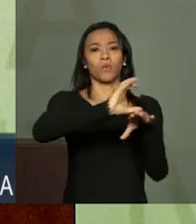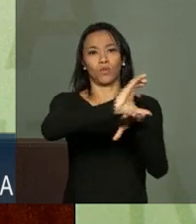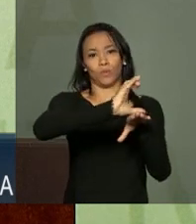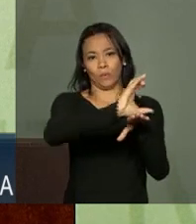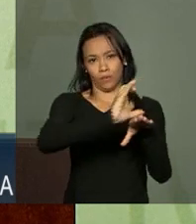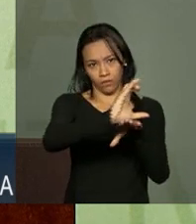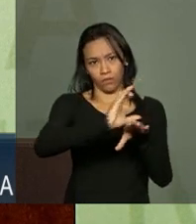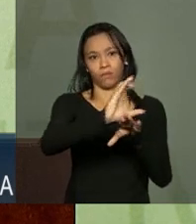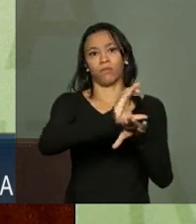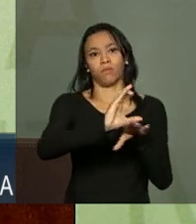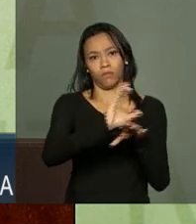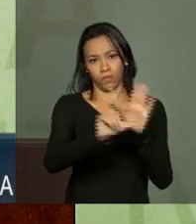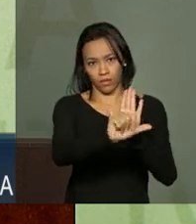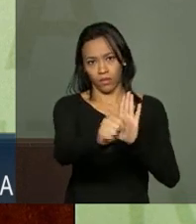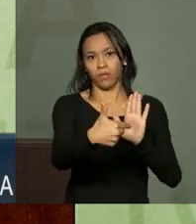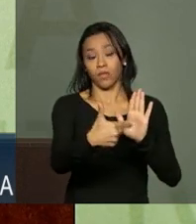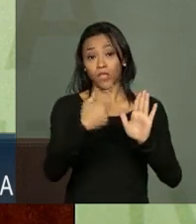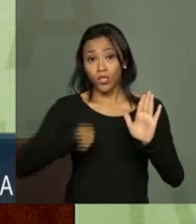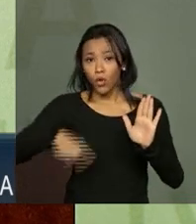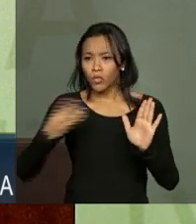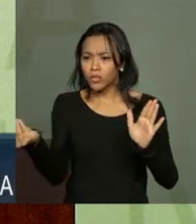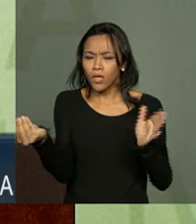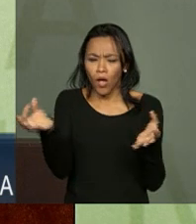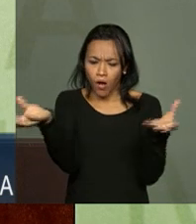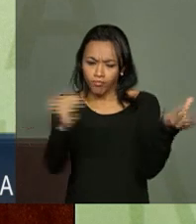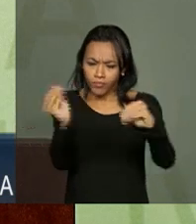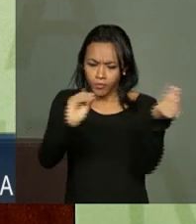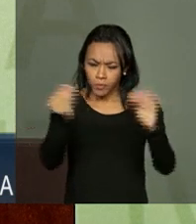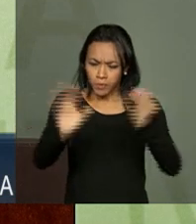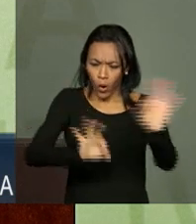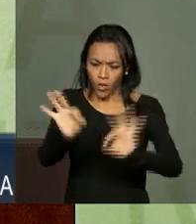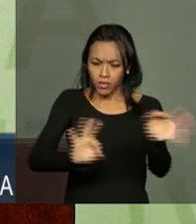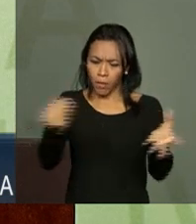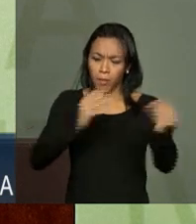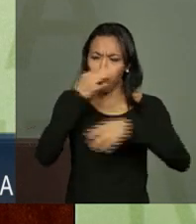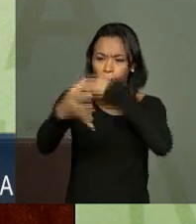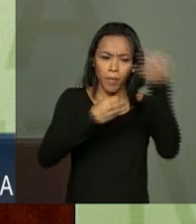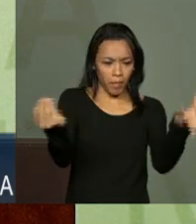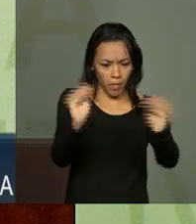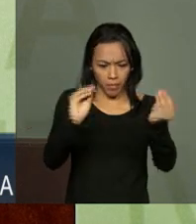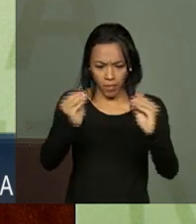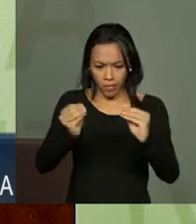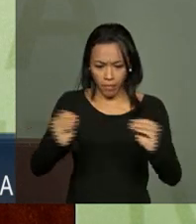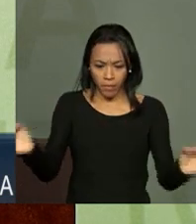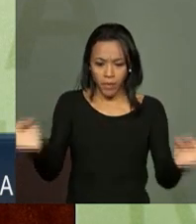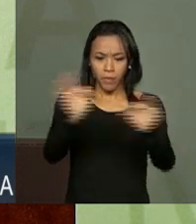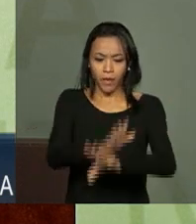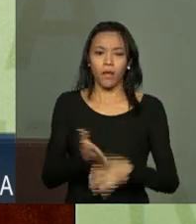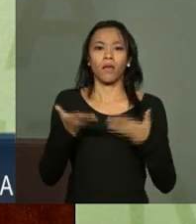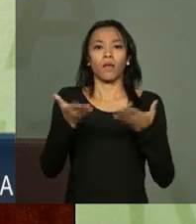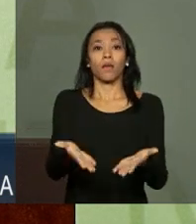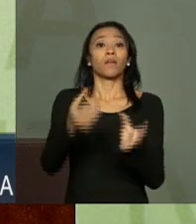que nós produzimos, construímos, desenhamos, escrevemos, a Constituição Cidadã